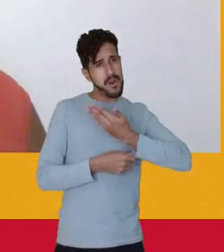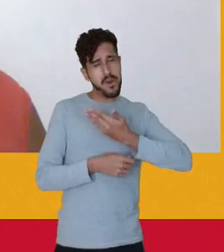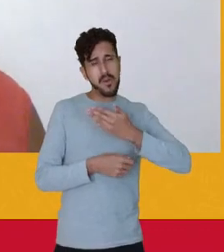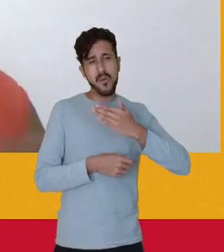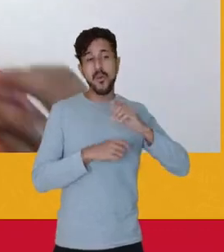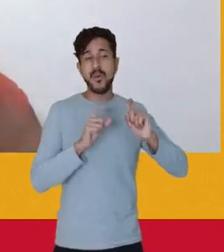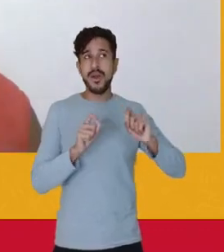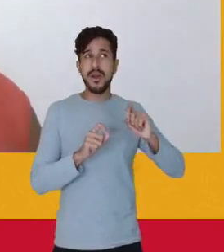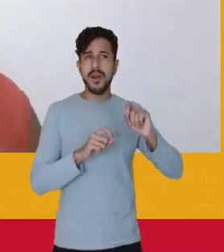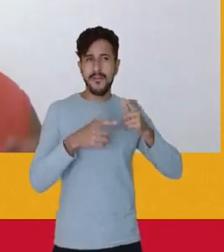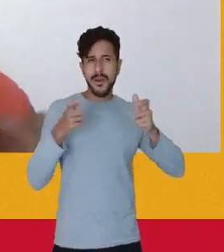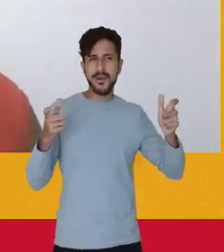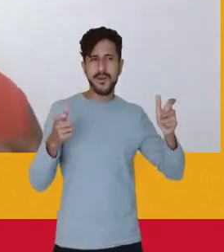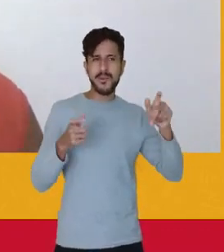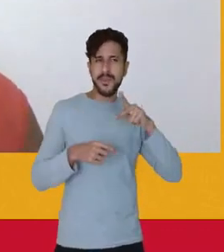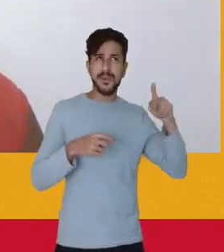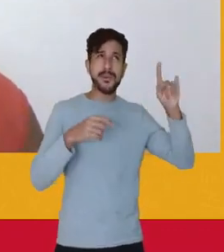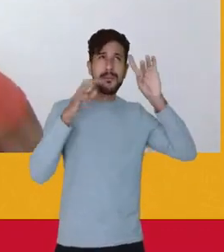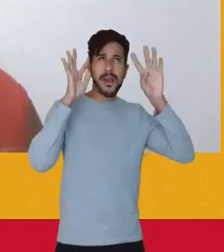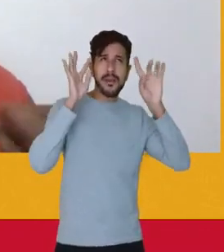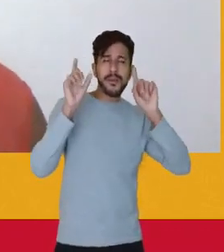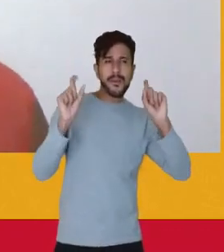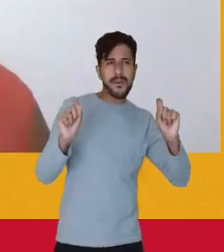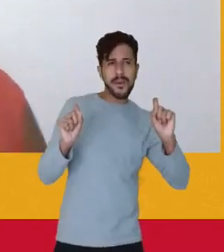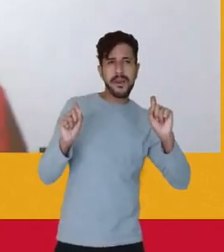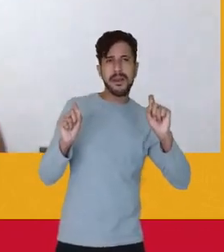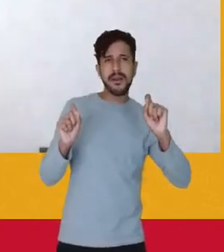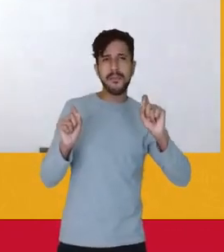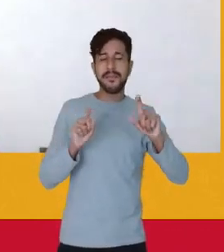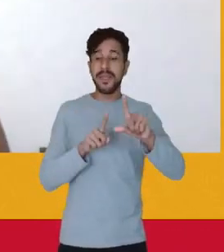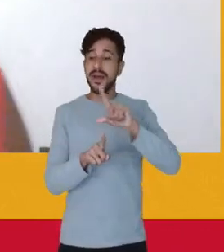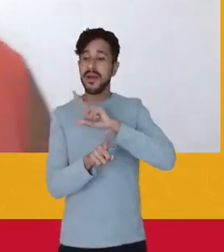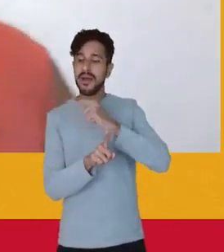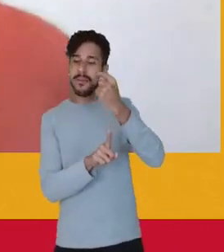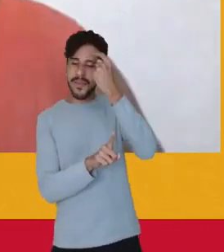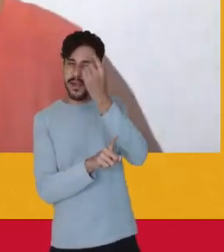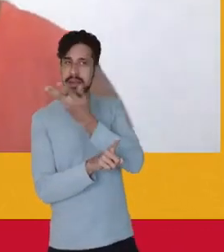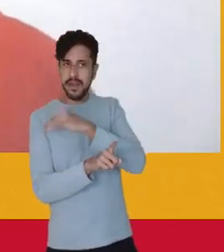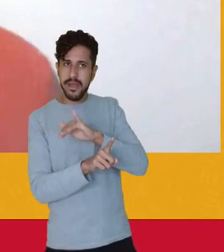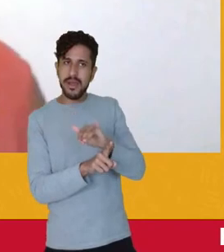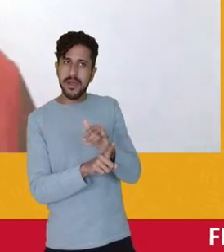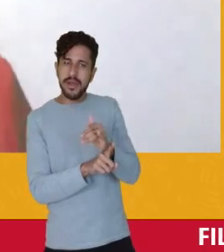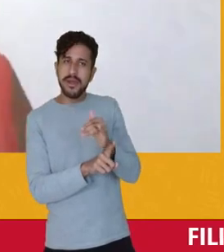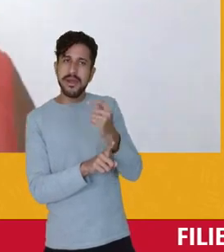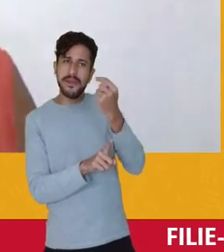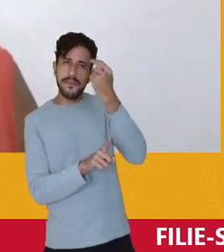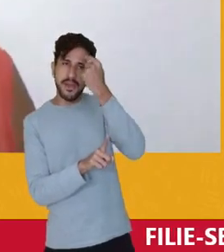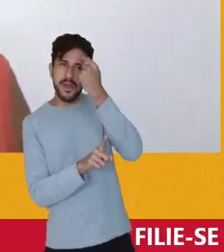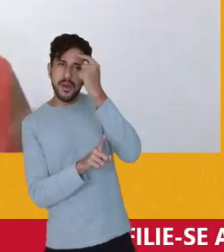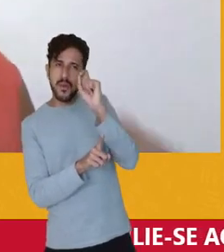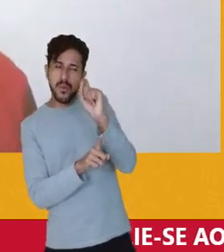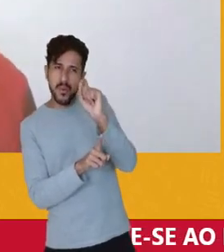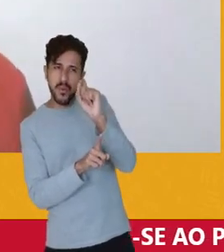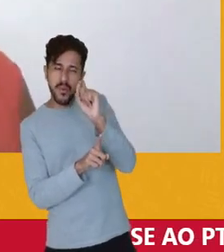de que eles levam em consideração, antes de pensar na criança, como eu bem disse, pensar